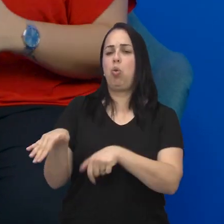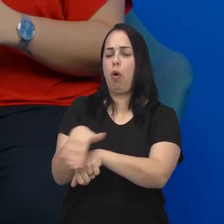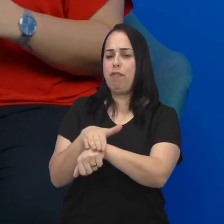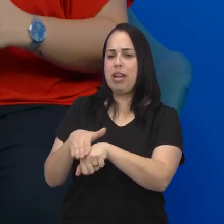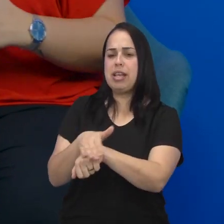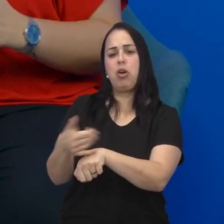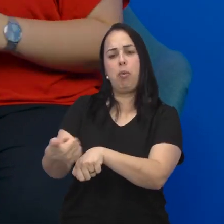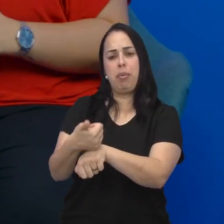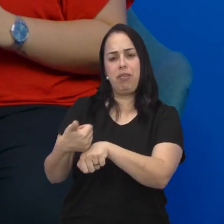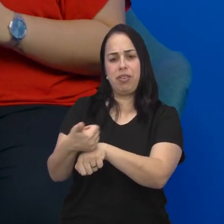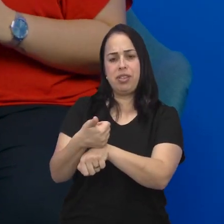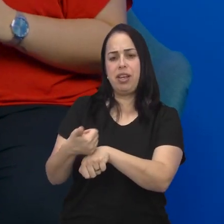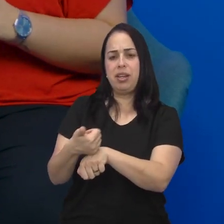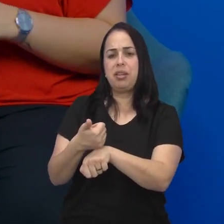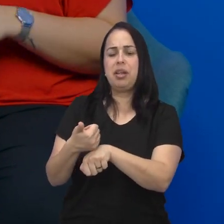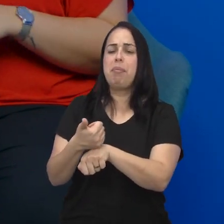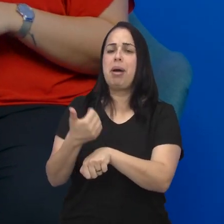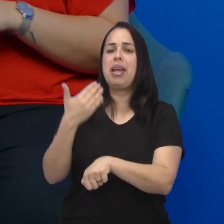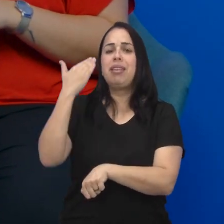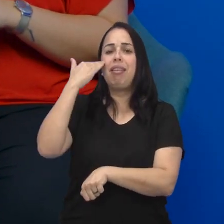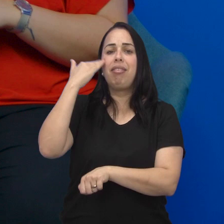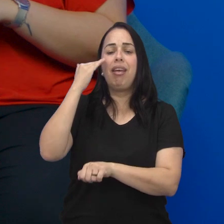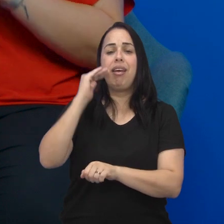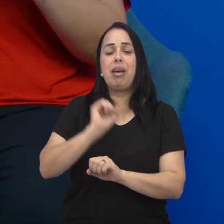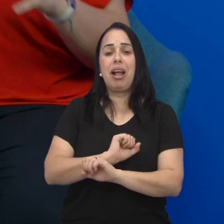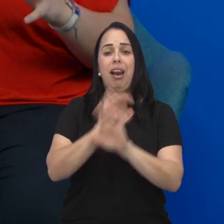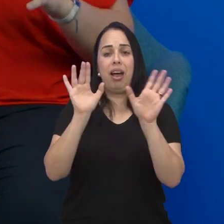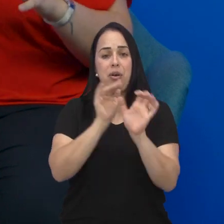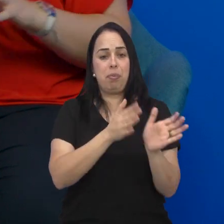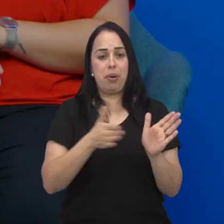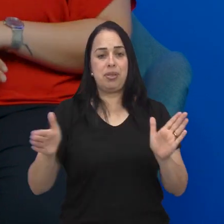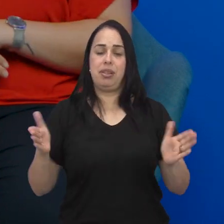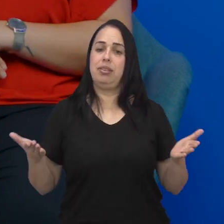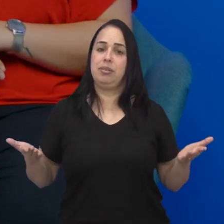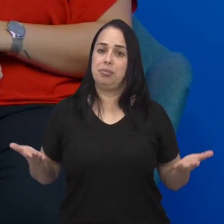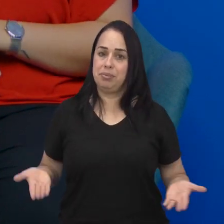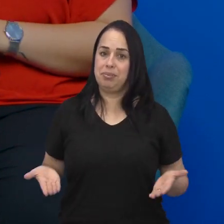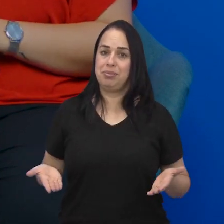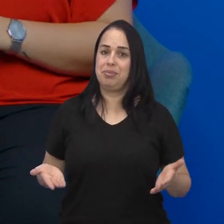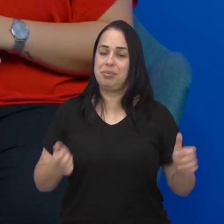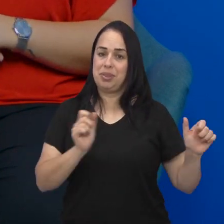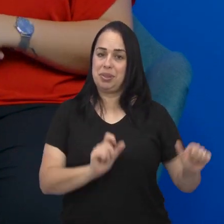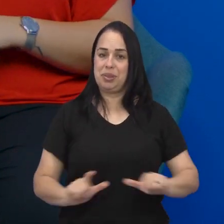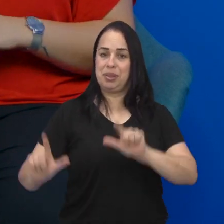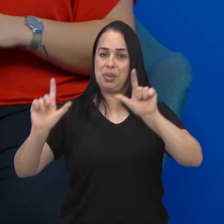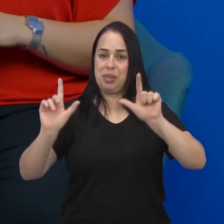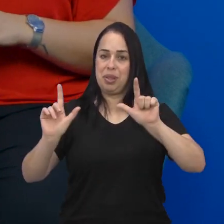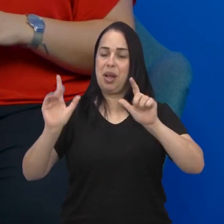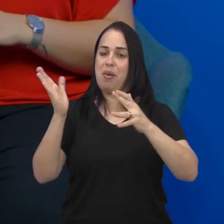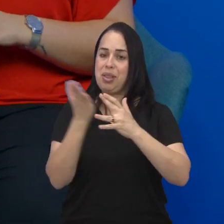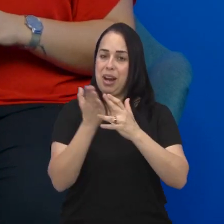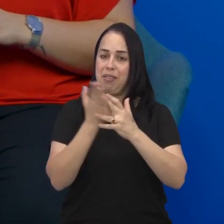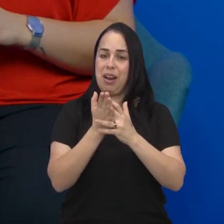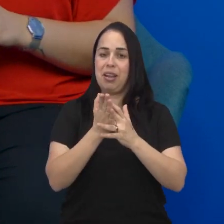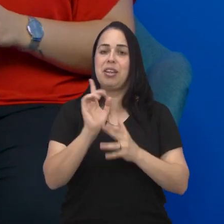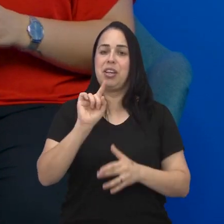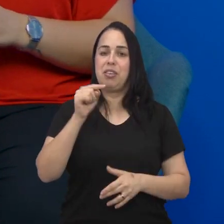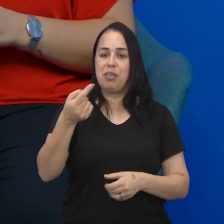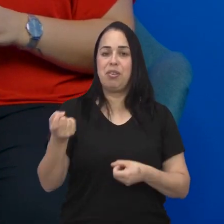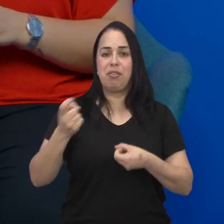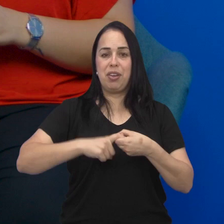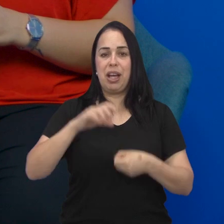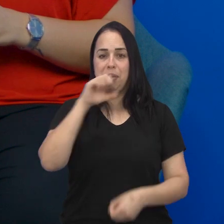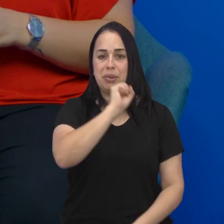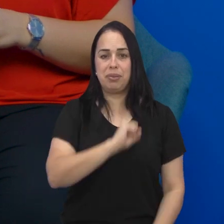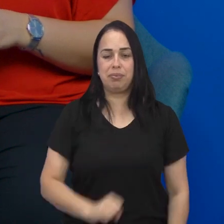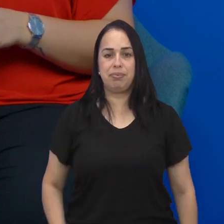pode conversar com especialistas como o Alexandre para a gente entender esses processos. Exatamente. Bom, Sobre Política faz mais um